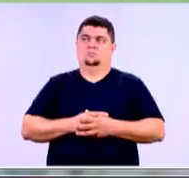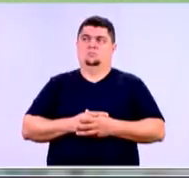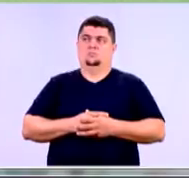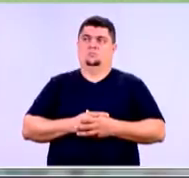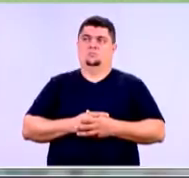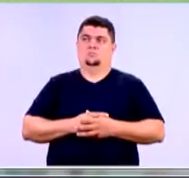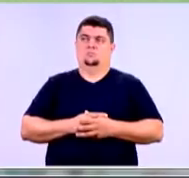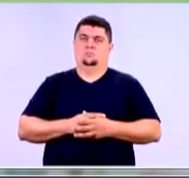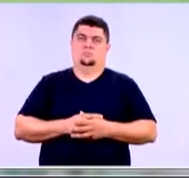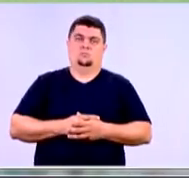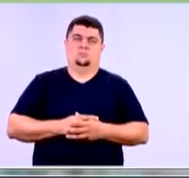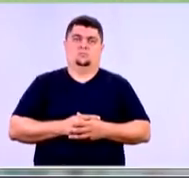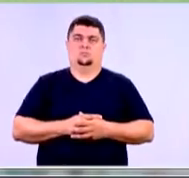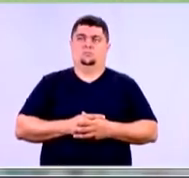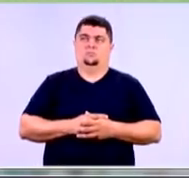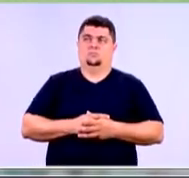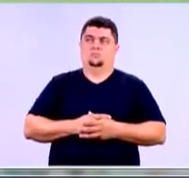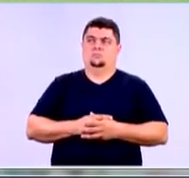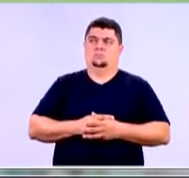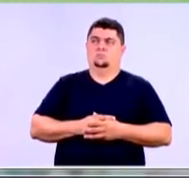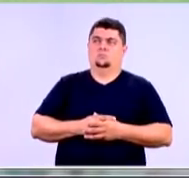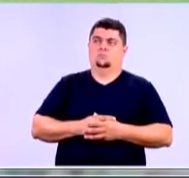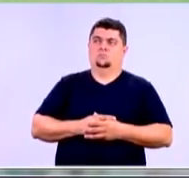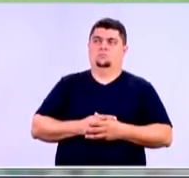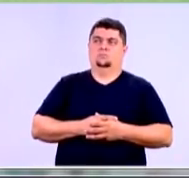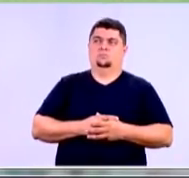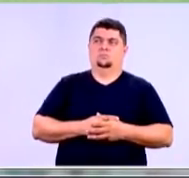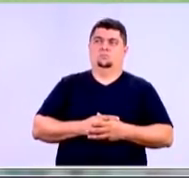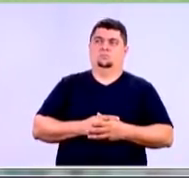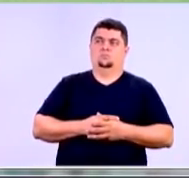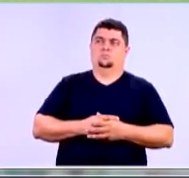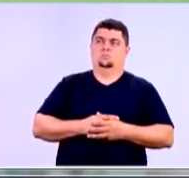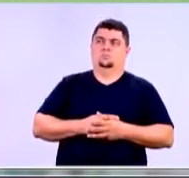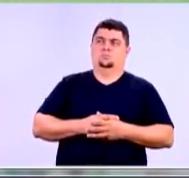Isso, professor, 323 mil.